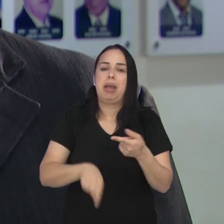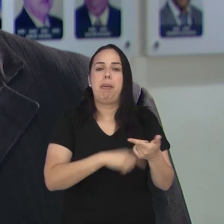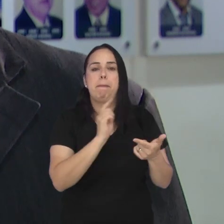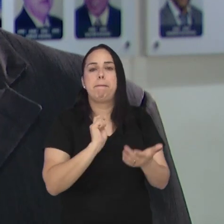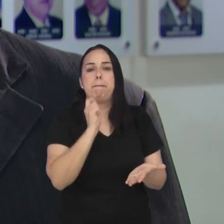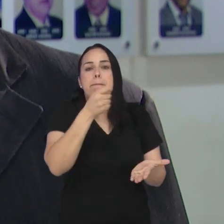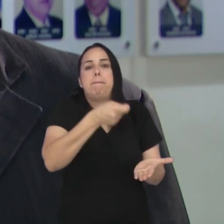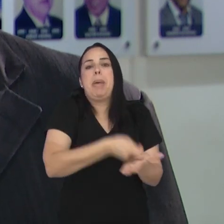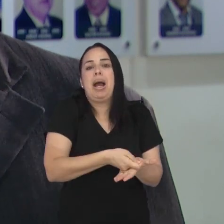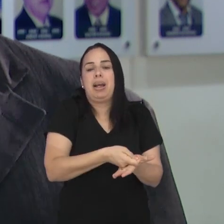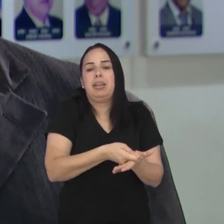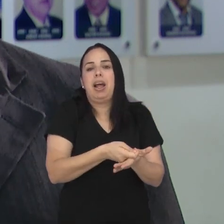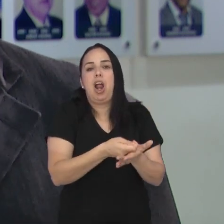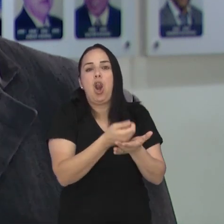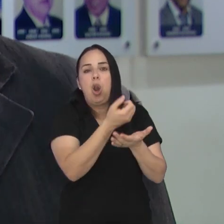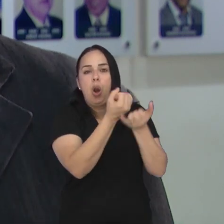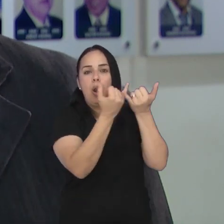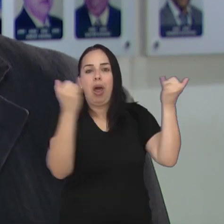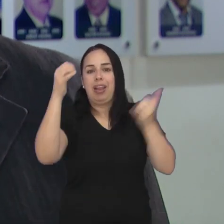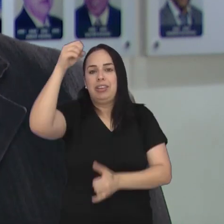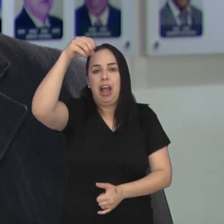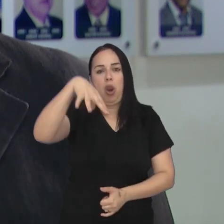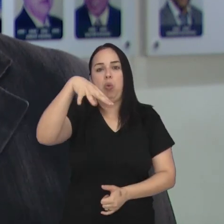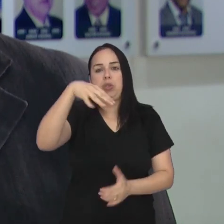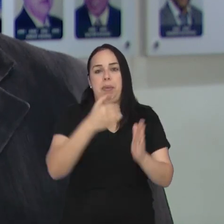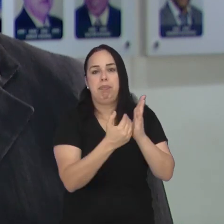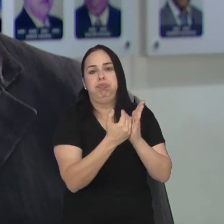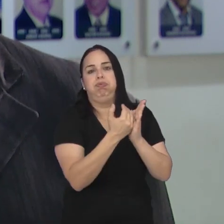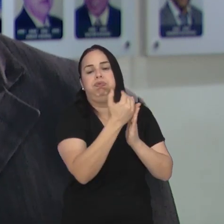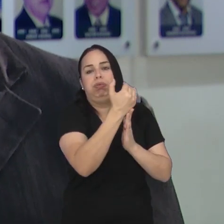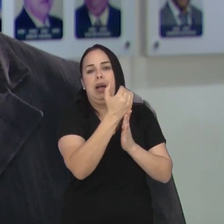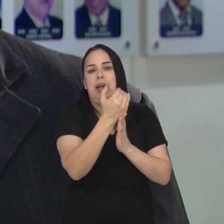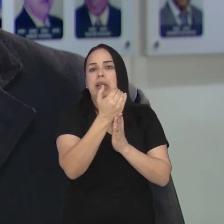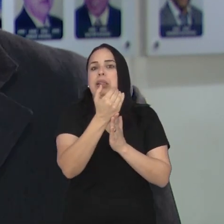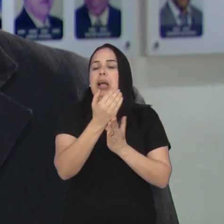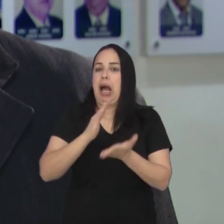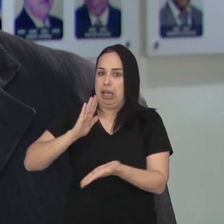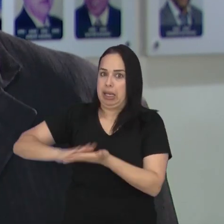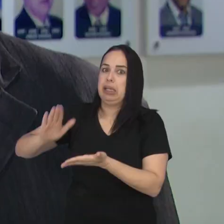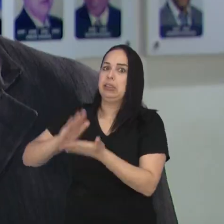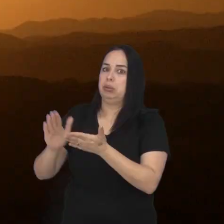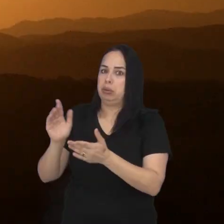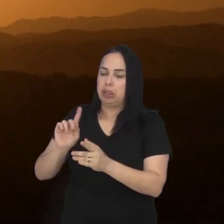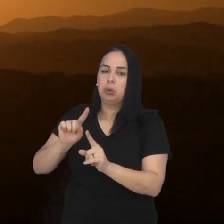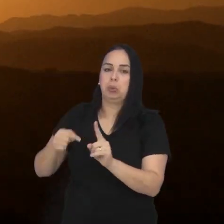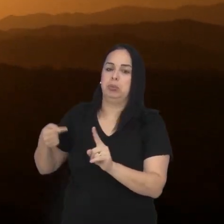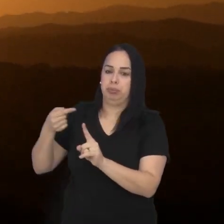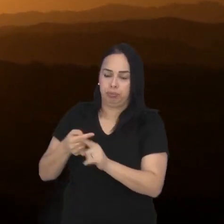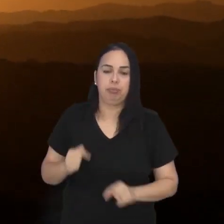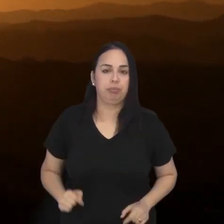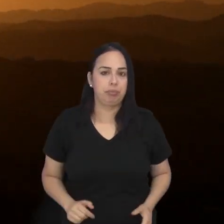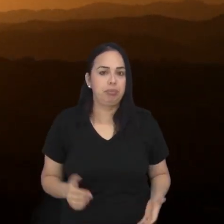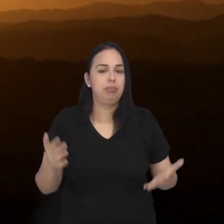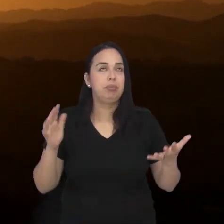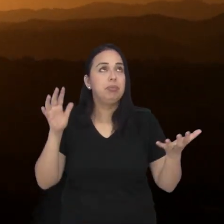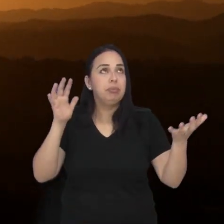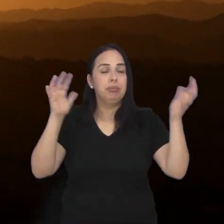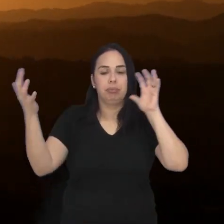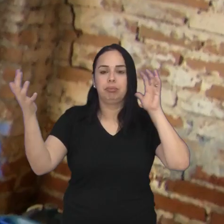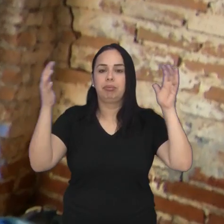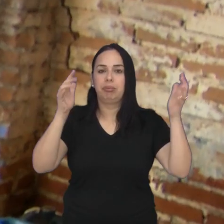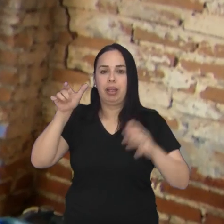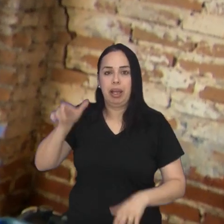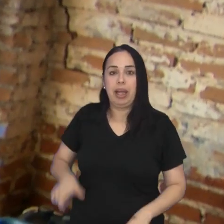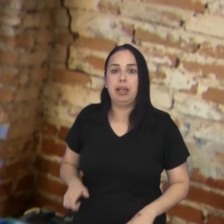também pagamos mais na conta de energia elétrica e isso pesa no bolso do consumidor. O cenário climático que se